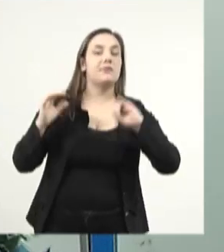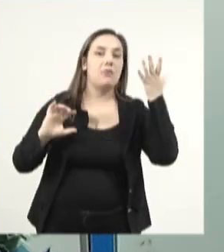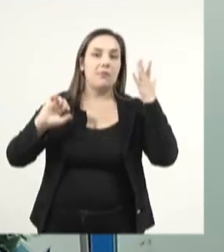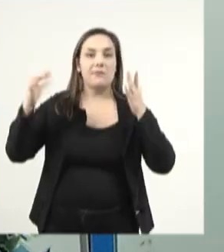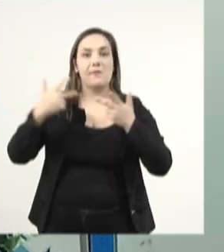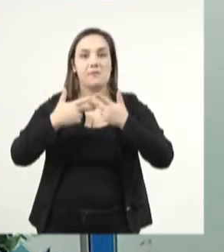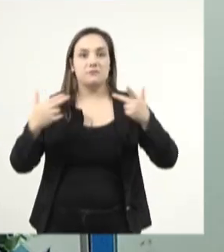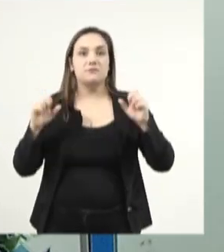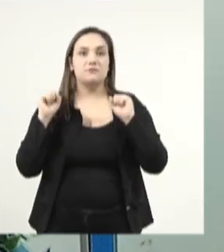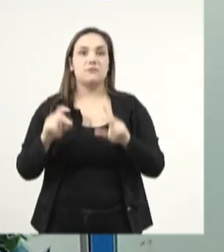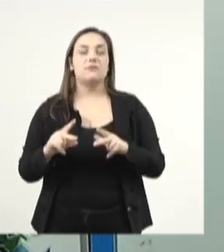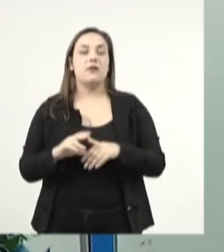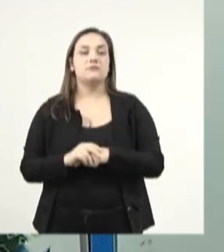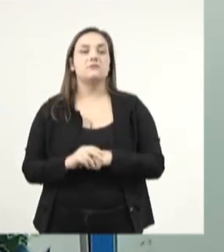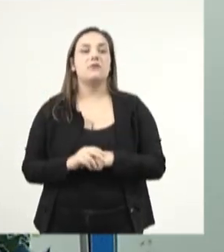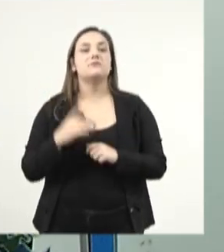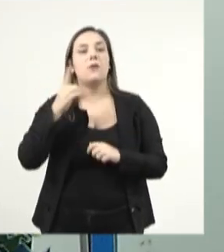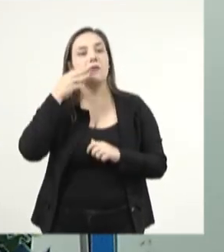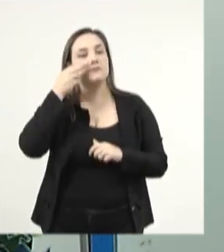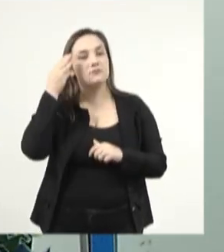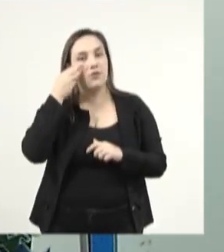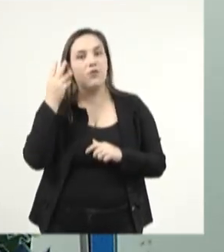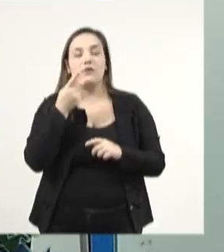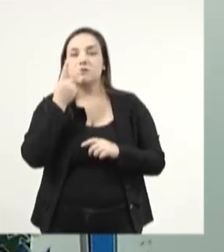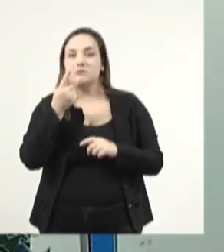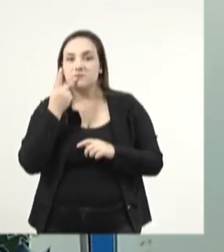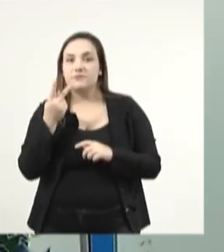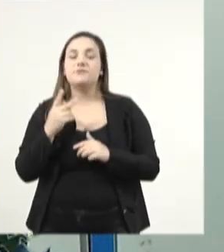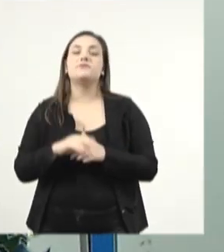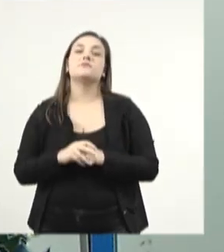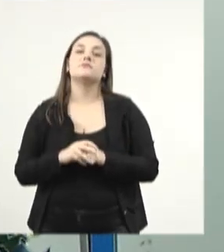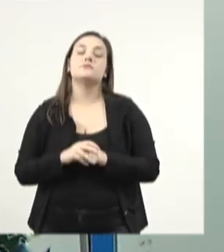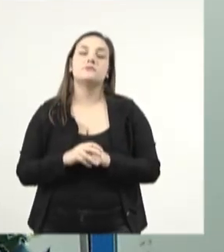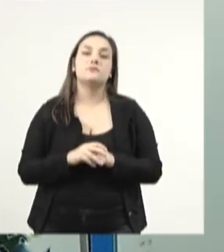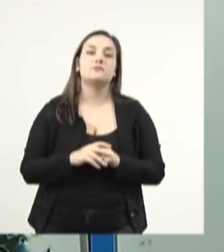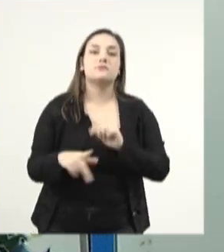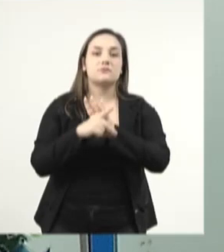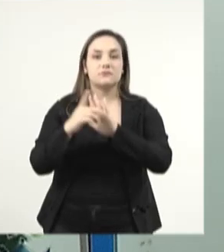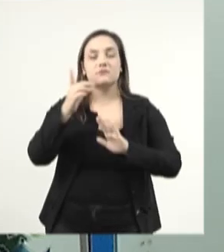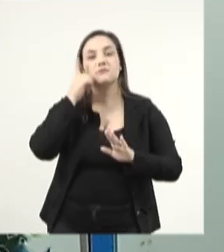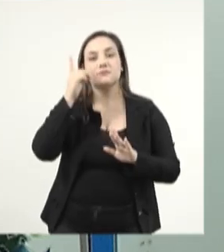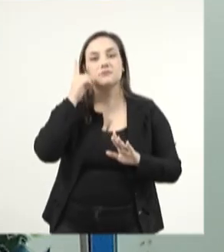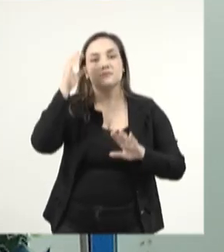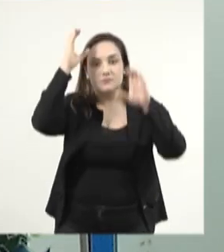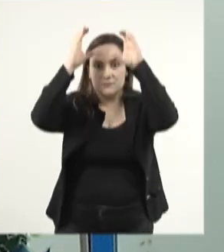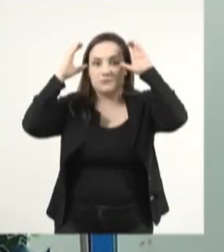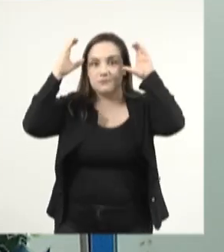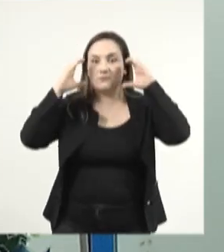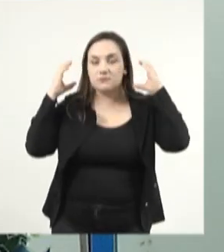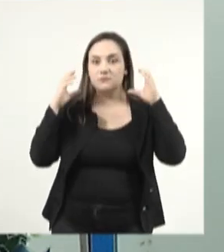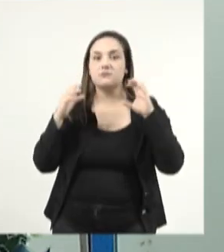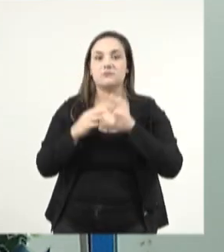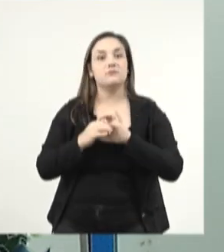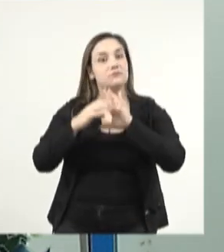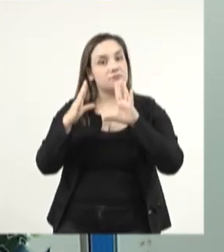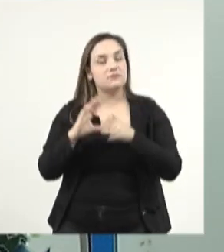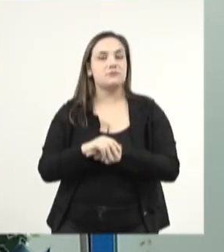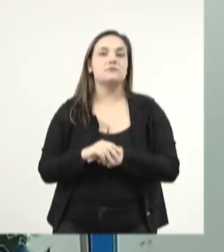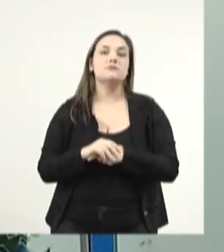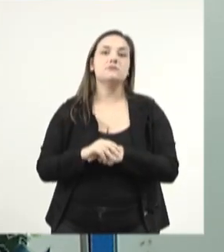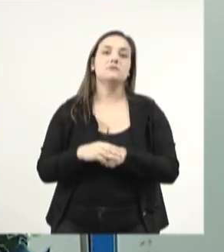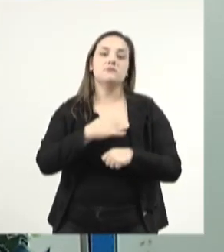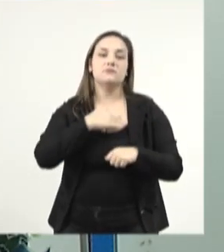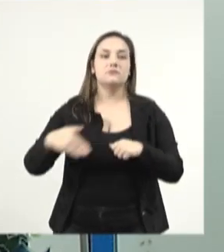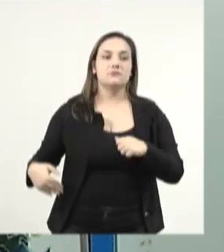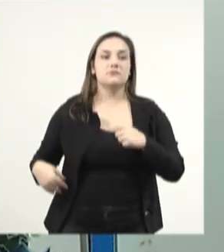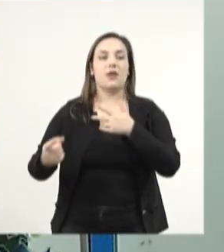que ela falou. A deputada Mara Caseira também relatou um outro projeto de lei apresentado pelo deputado Caravina há algumas semanas e que permite que o Poder